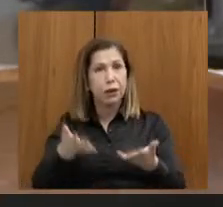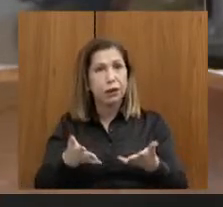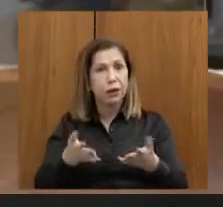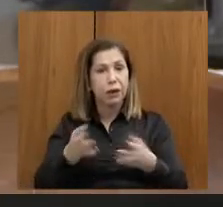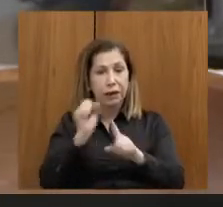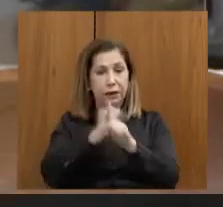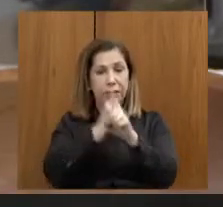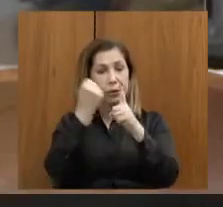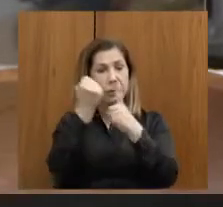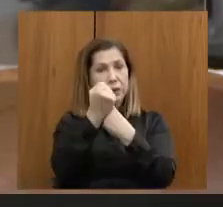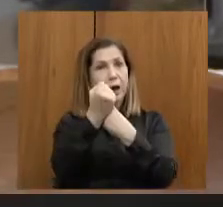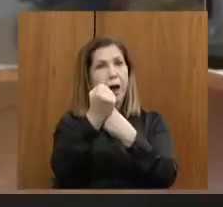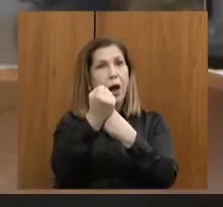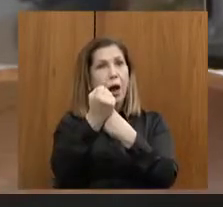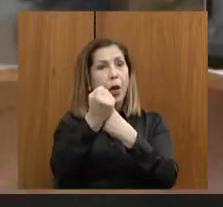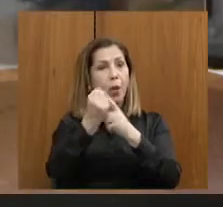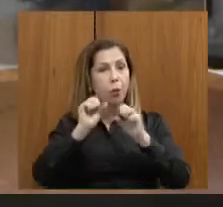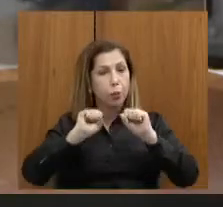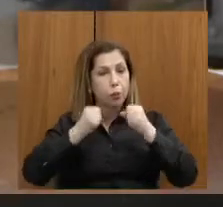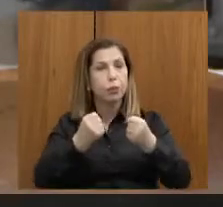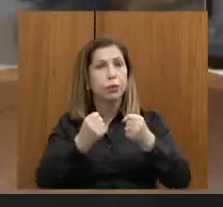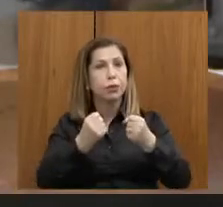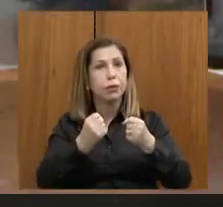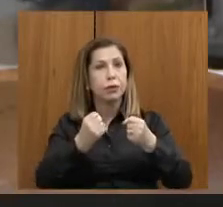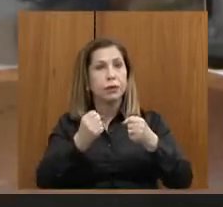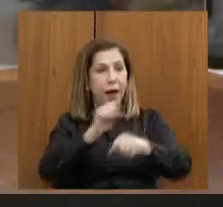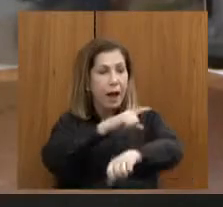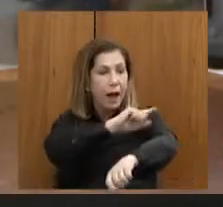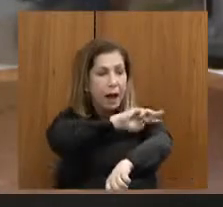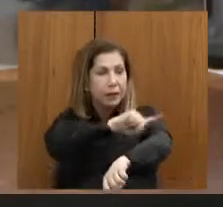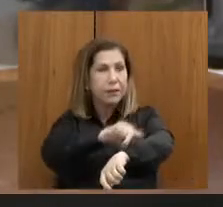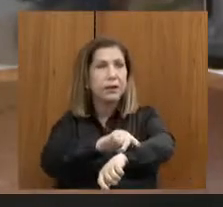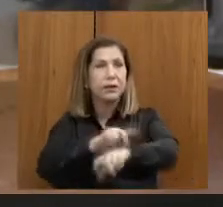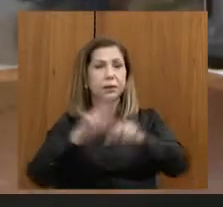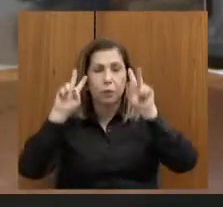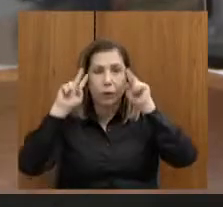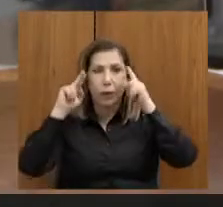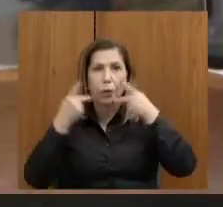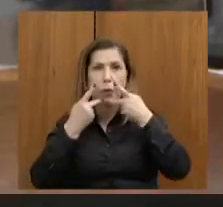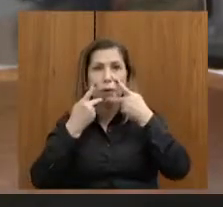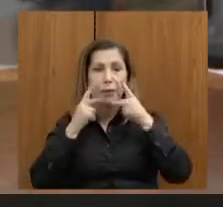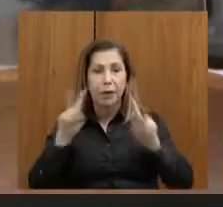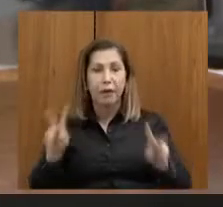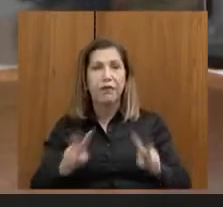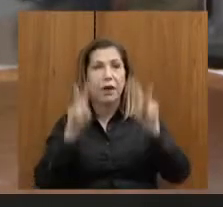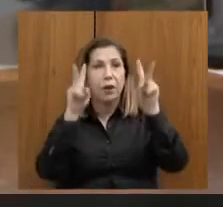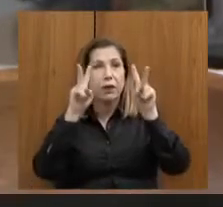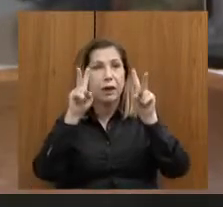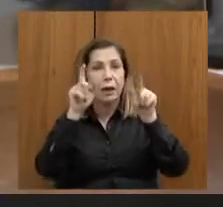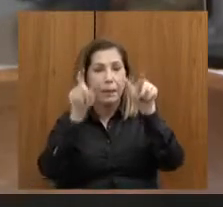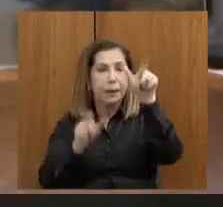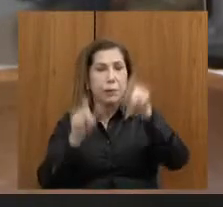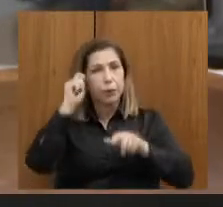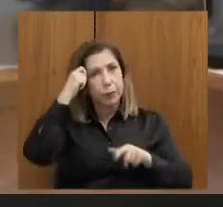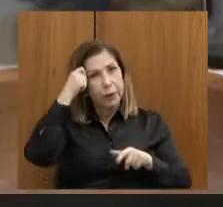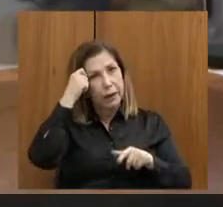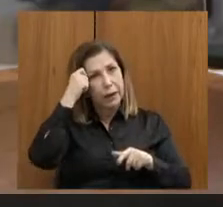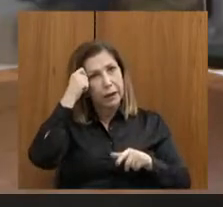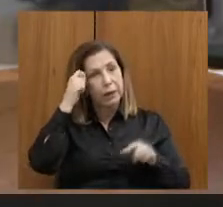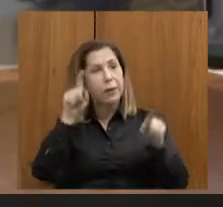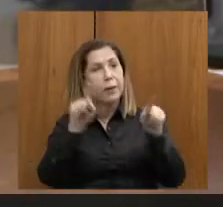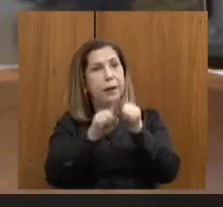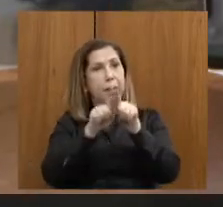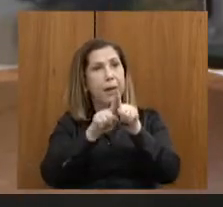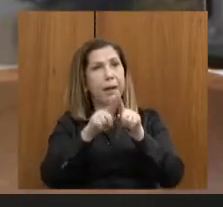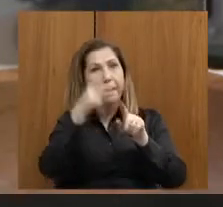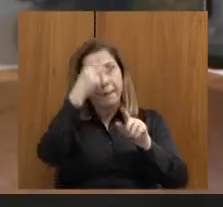Social de combate e enfrentamento ao racismo de reconhecimento e valorização do Povo preto e principalmente dos povos de